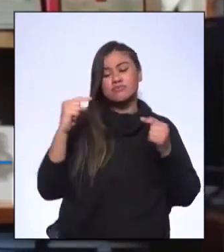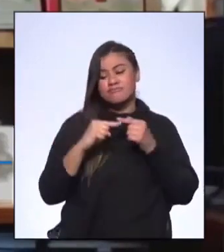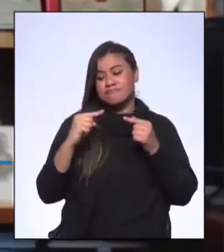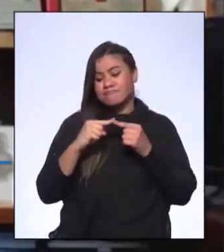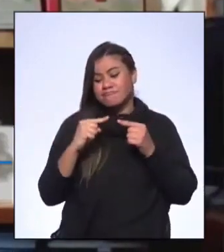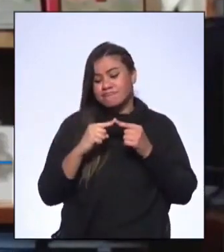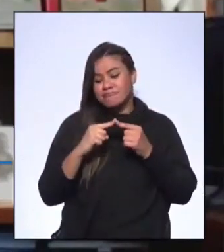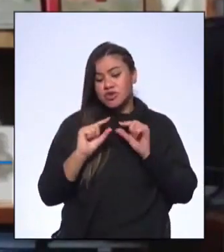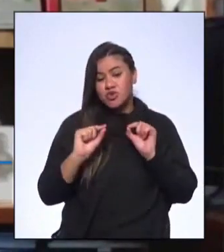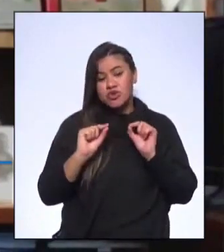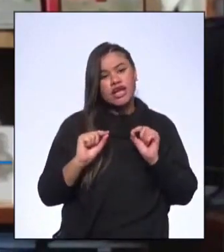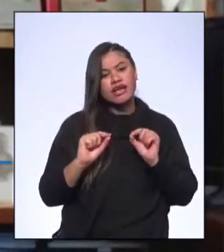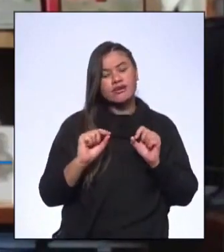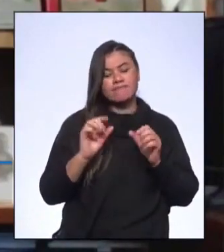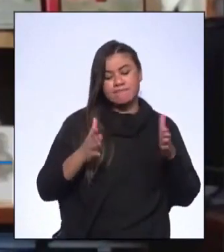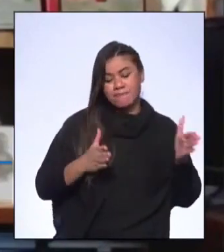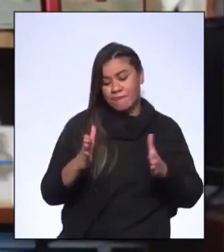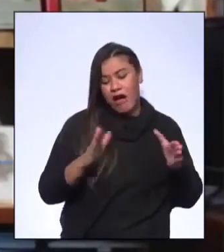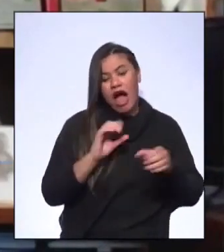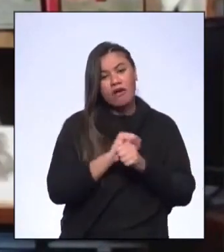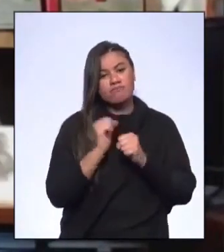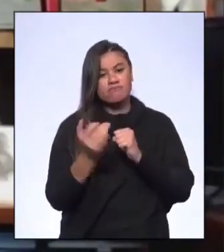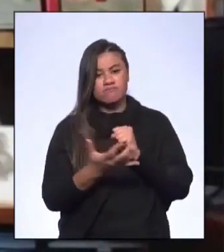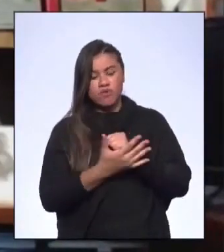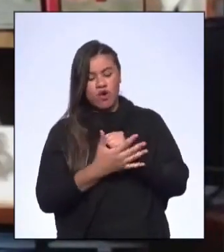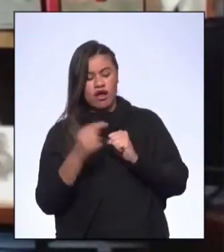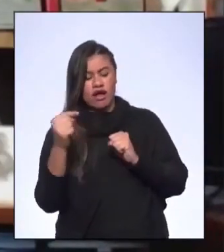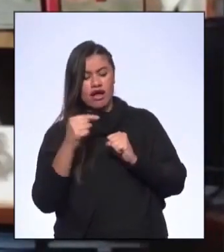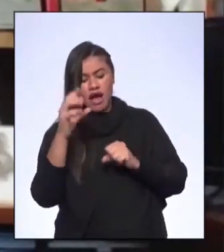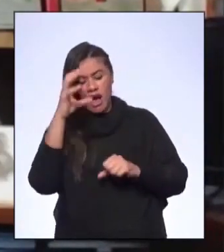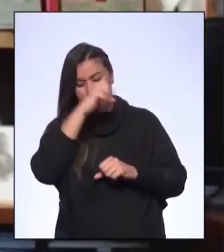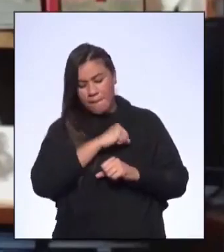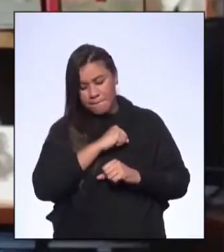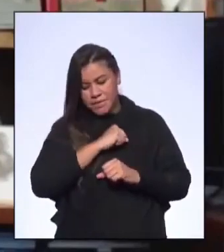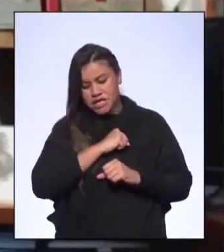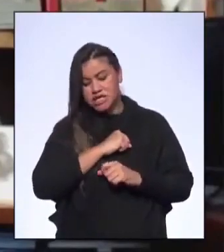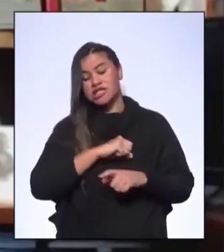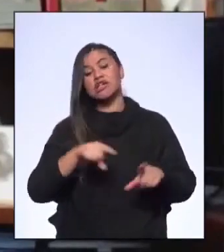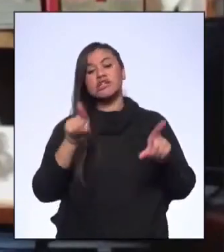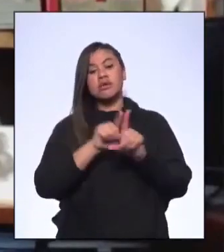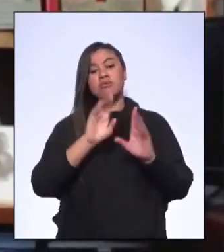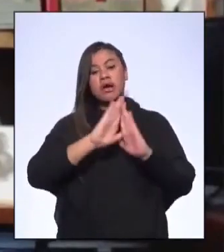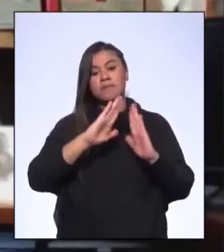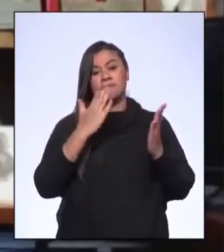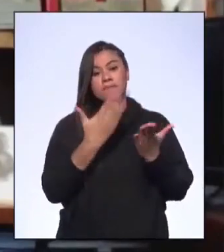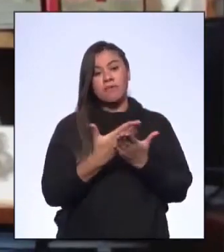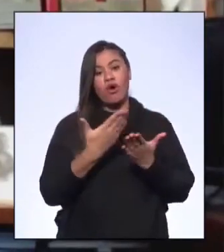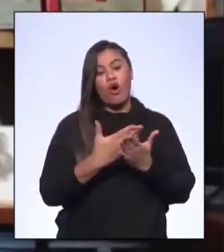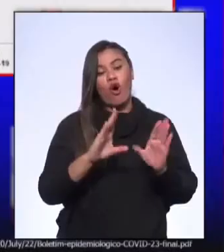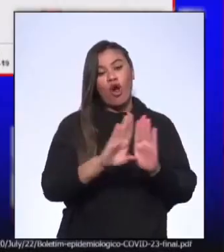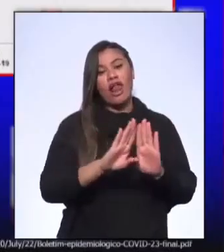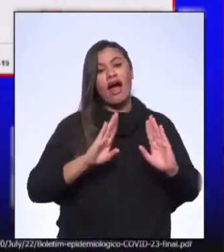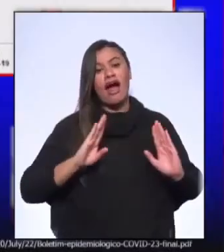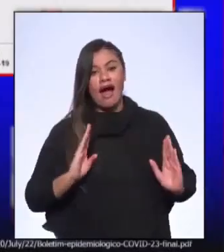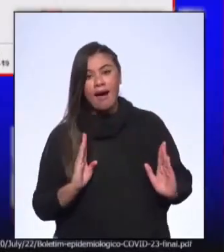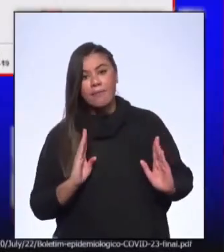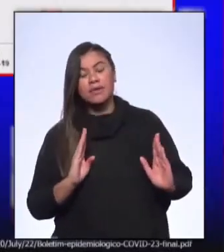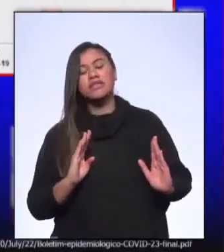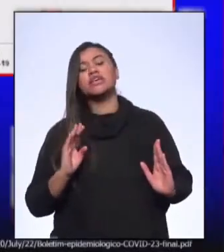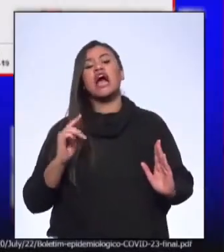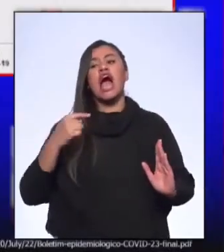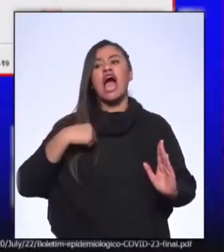doença, o que nos espera em relação à reabertura das escolas, né, provavelmente aí para o próximo